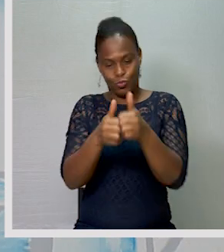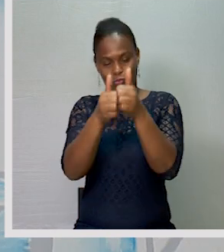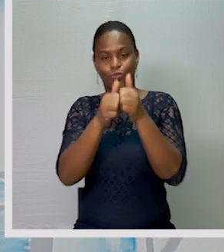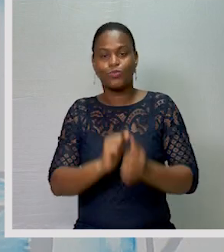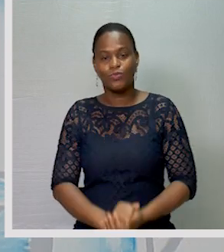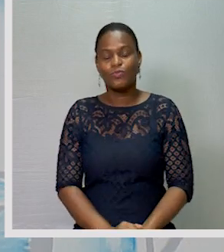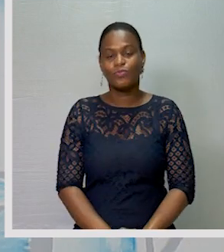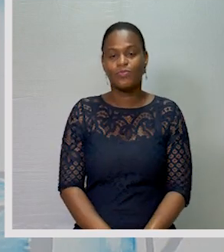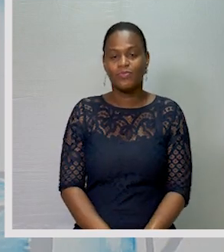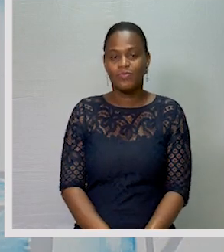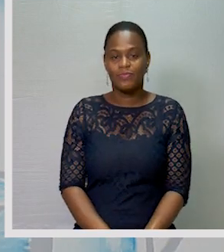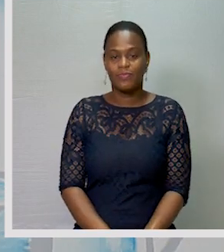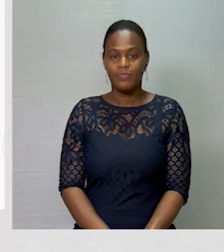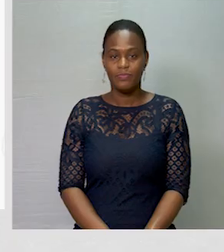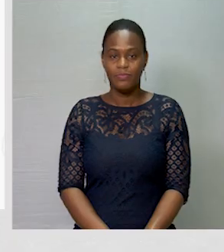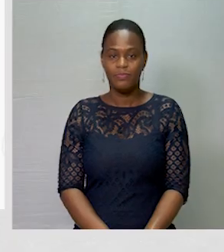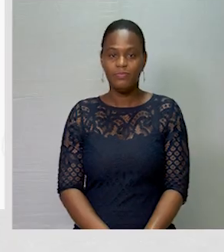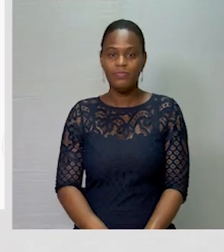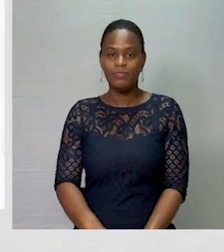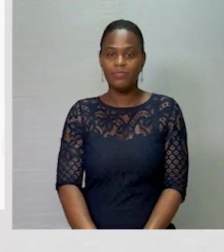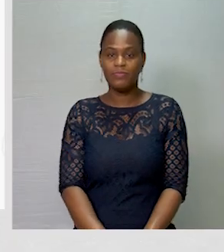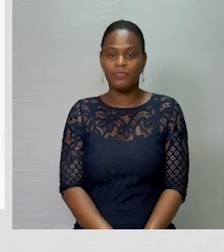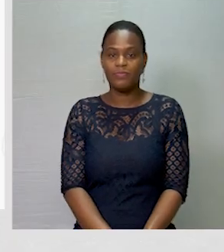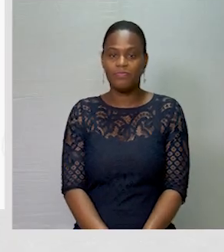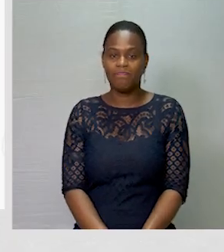forma juntos.